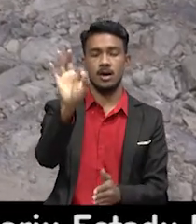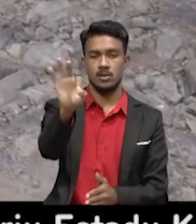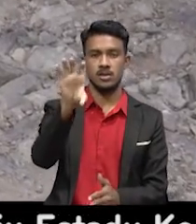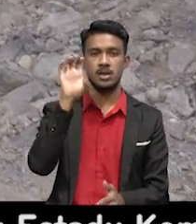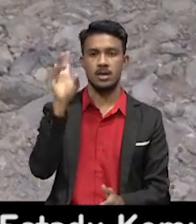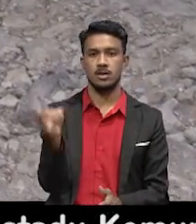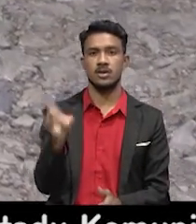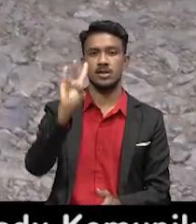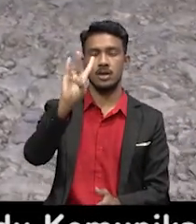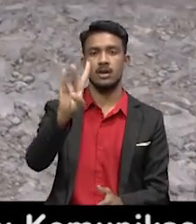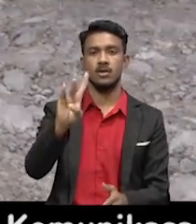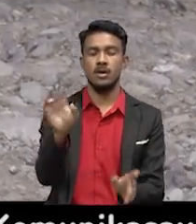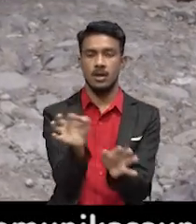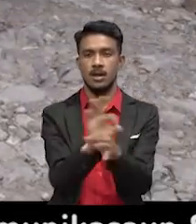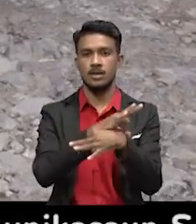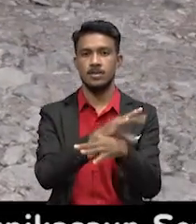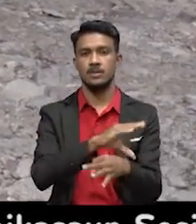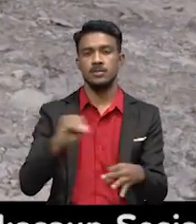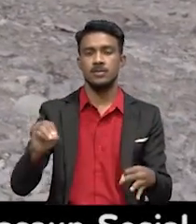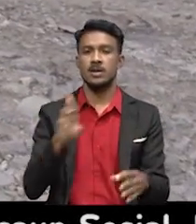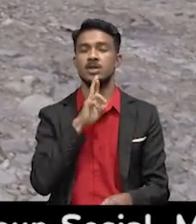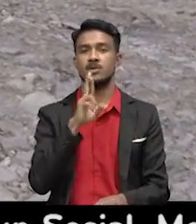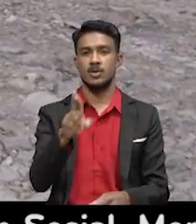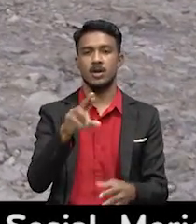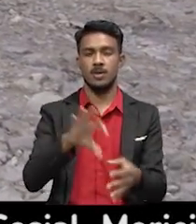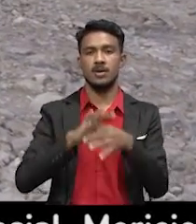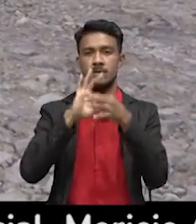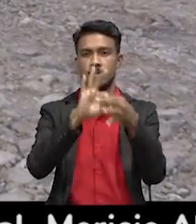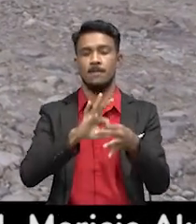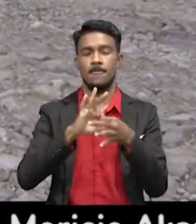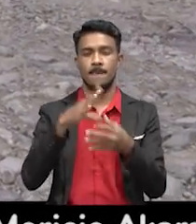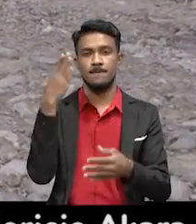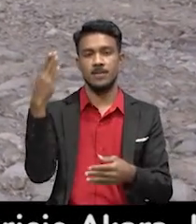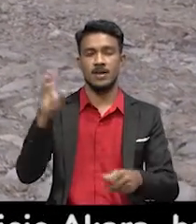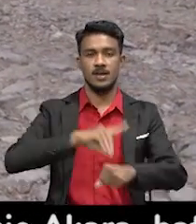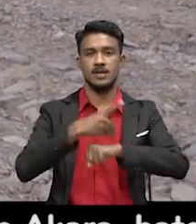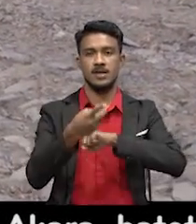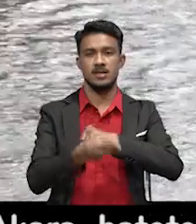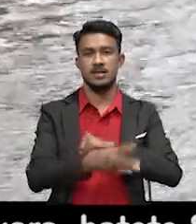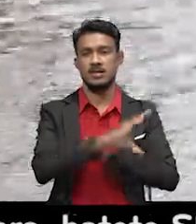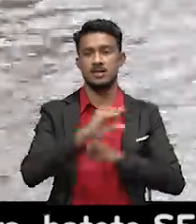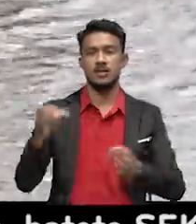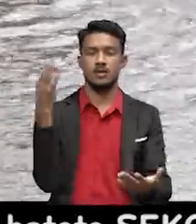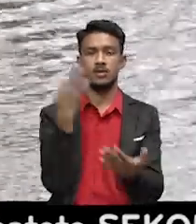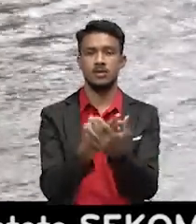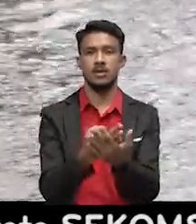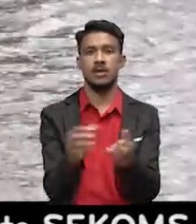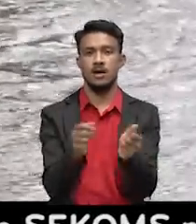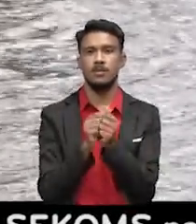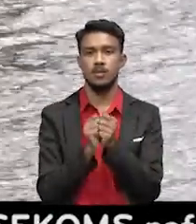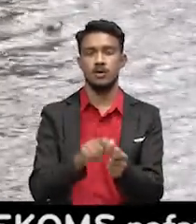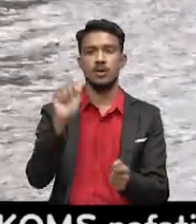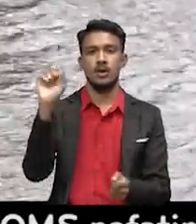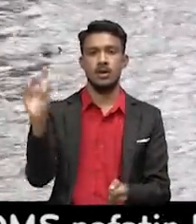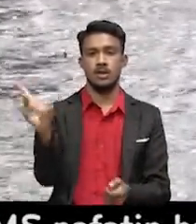manutenção, reabilitação no resposta à estrutura danificada, calamidade alocado orçamento tocon sanur Resinghitu